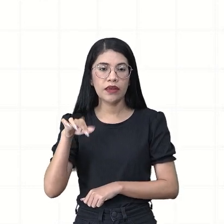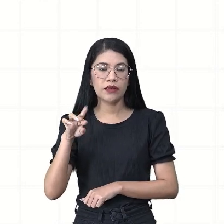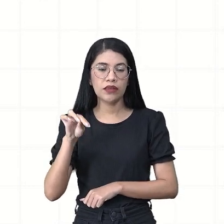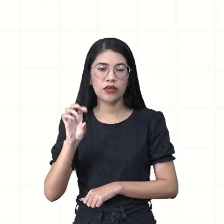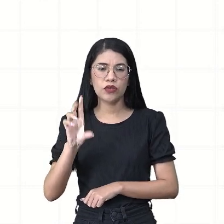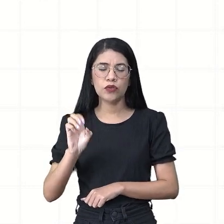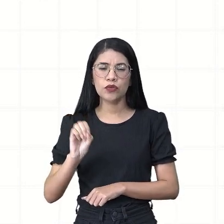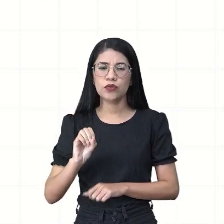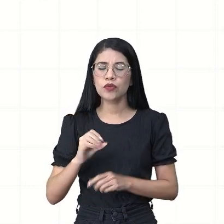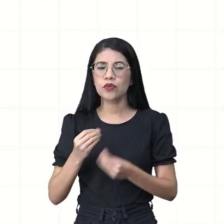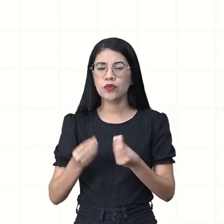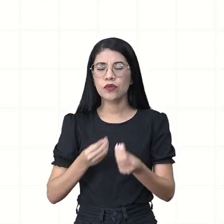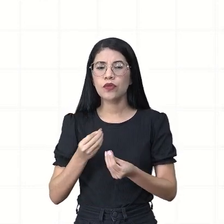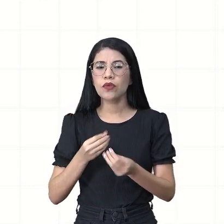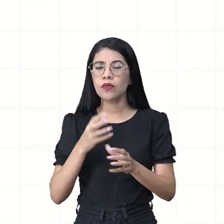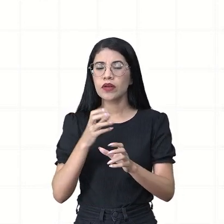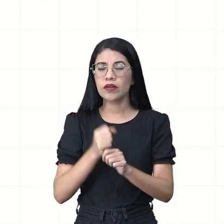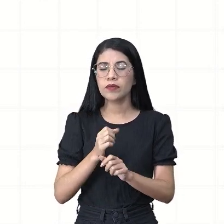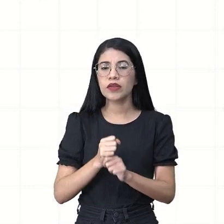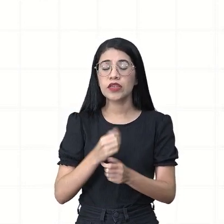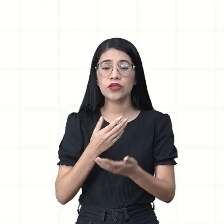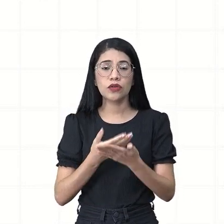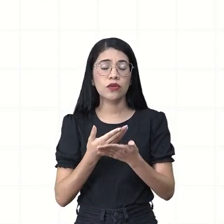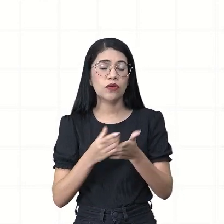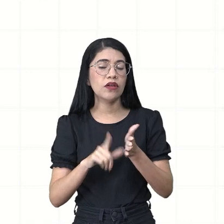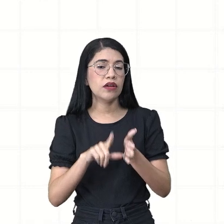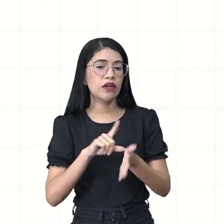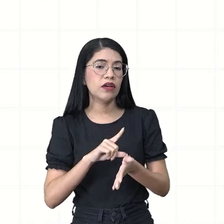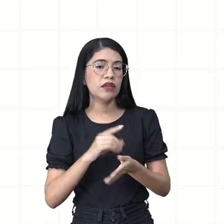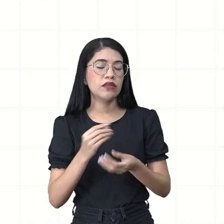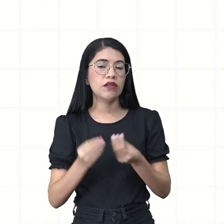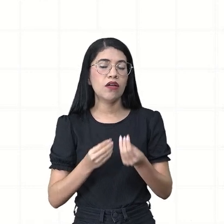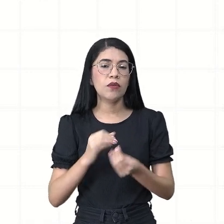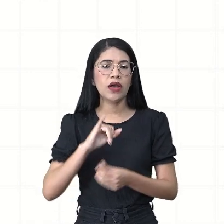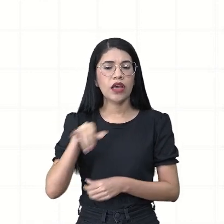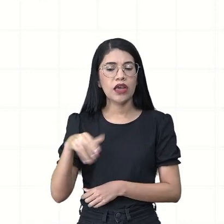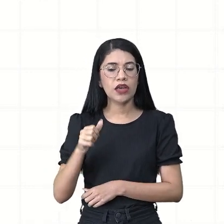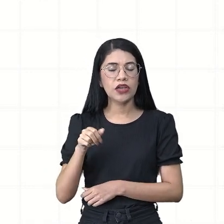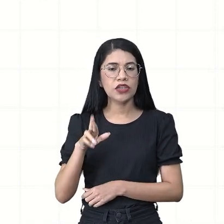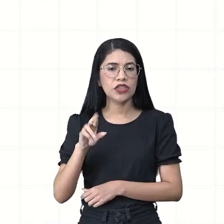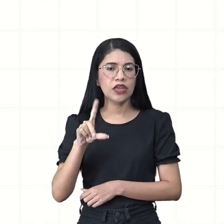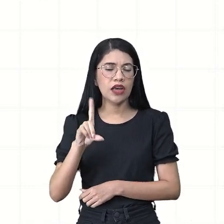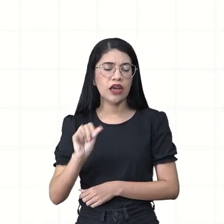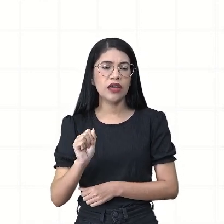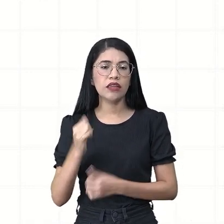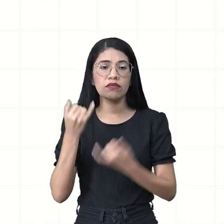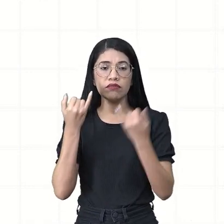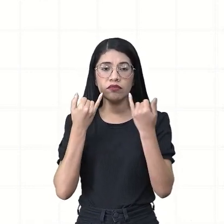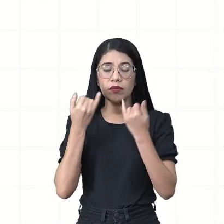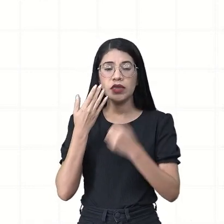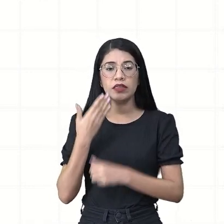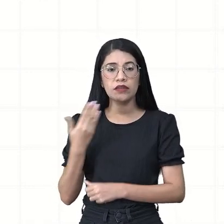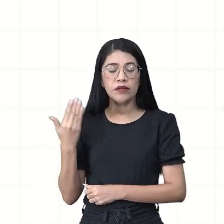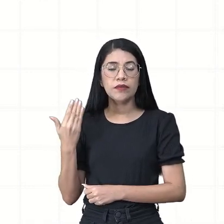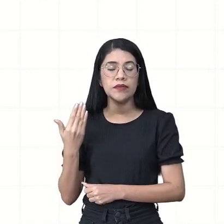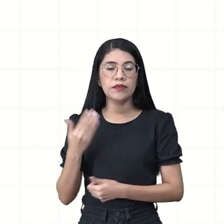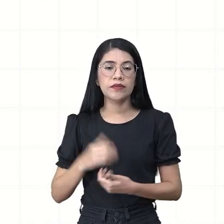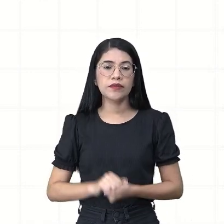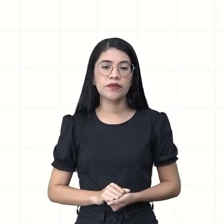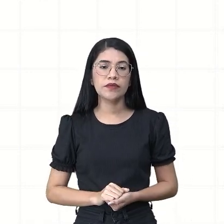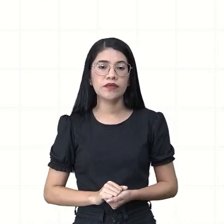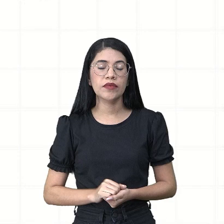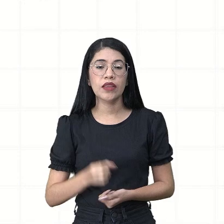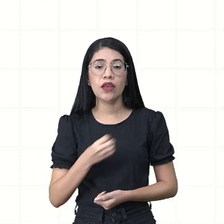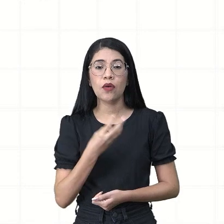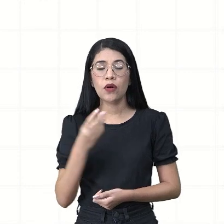a unidade de medida nanômetro, né? E a jarda, a gente tem a informação aqui no problema, olha só, ele fala assim, ó,